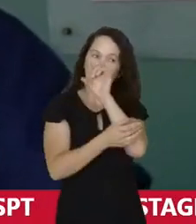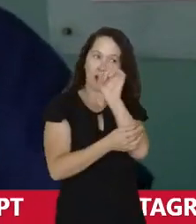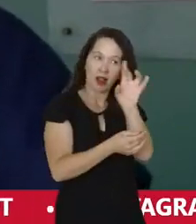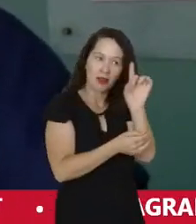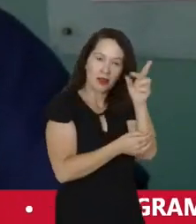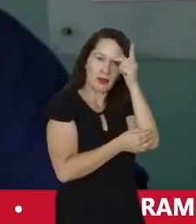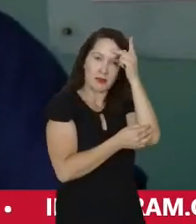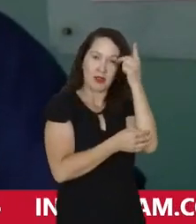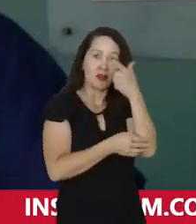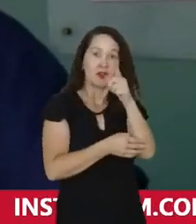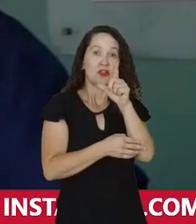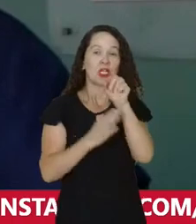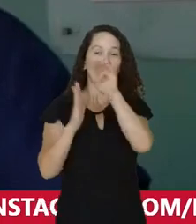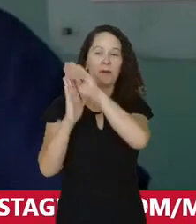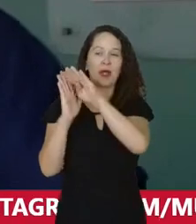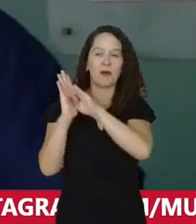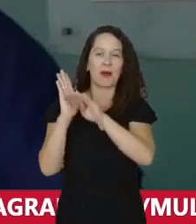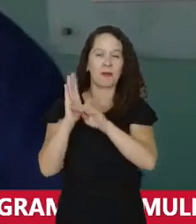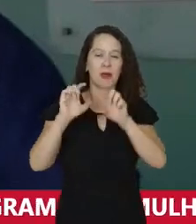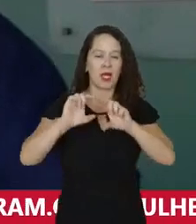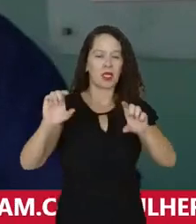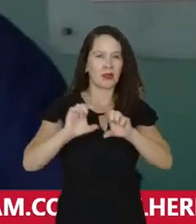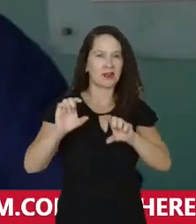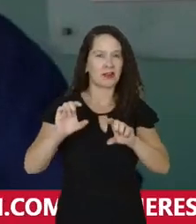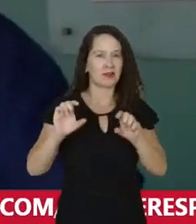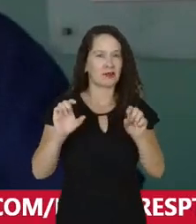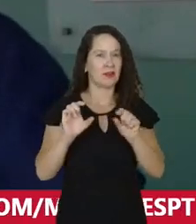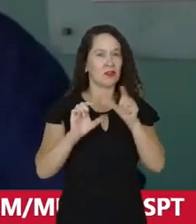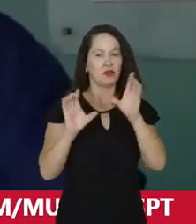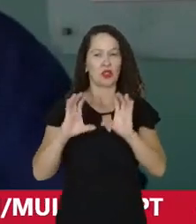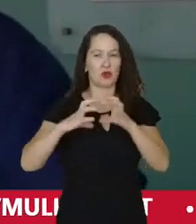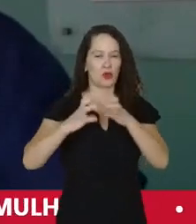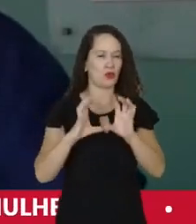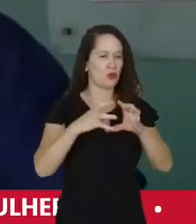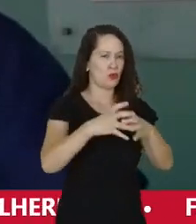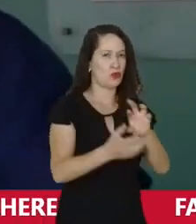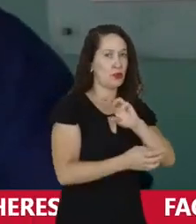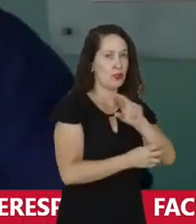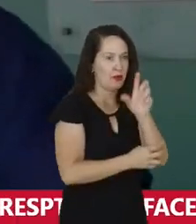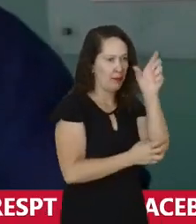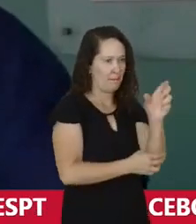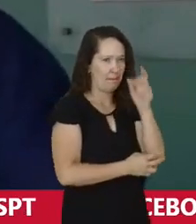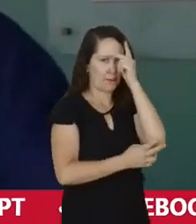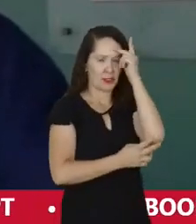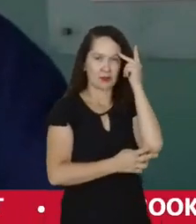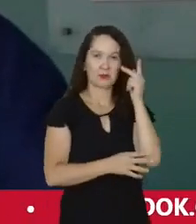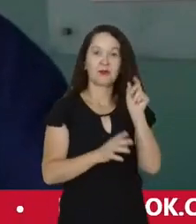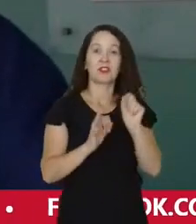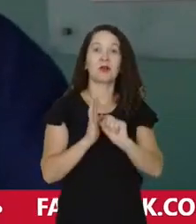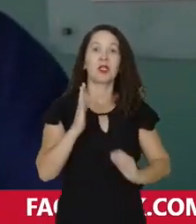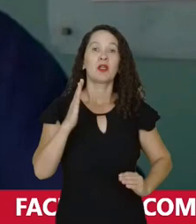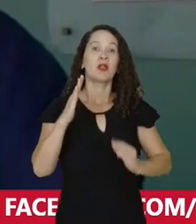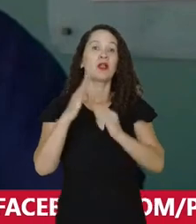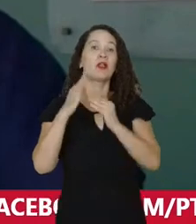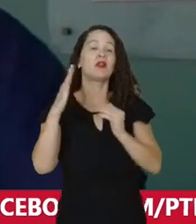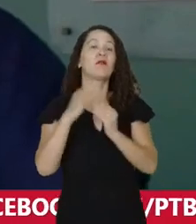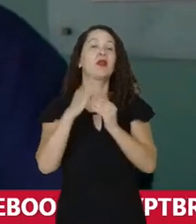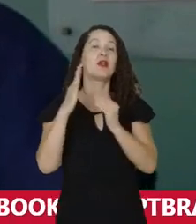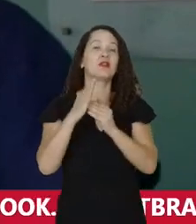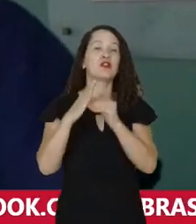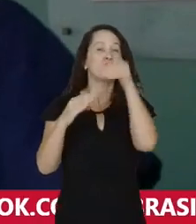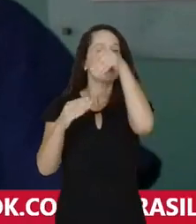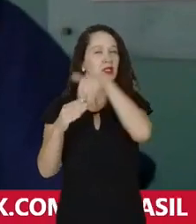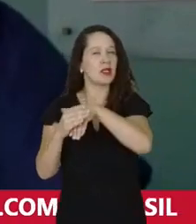individual e não em listas, que não tenham processos mais coletivos, enquanto a gente não tiver limitação de mandatos, enquanto a gente não